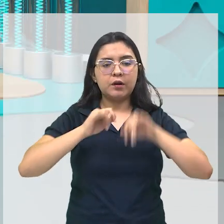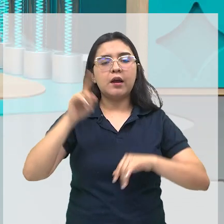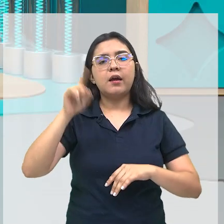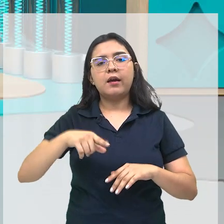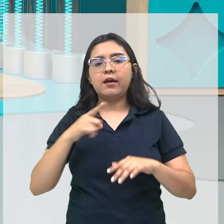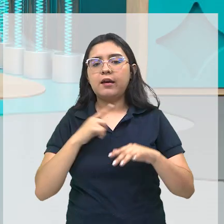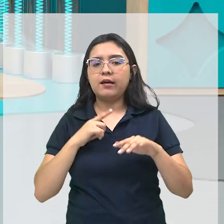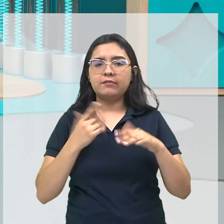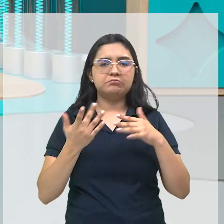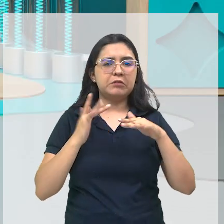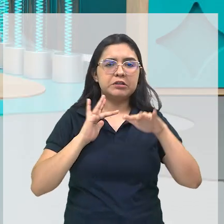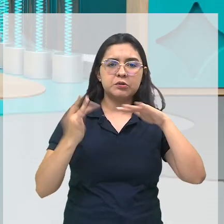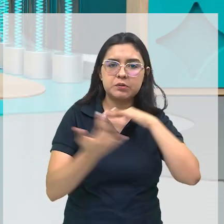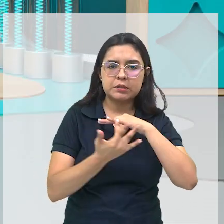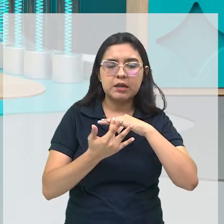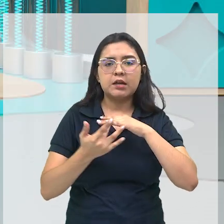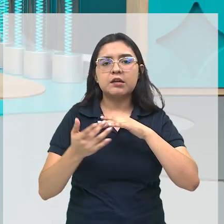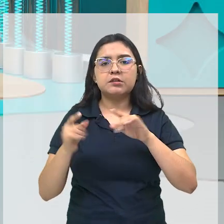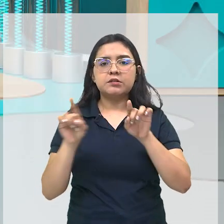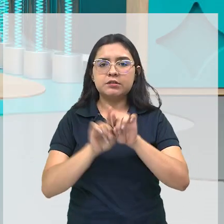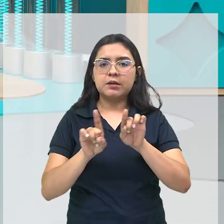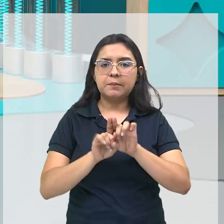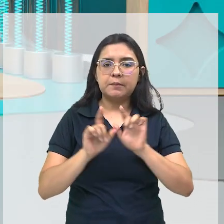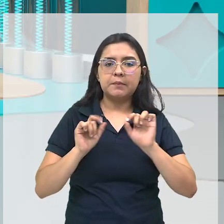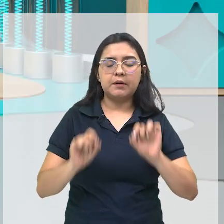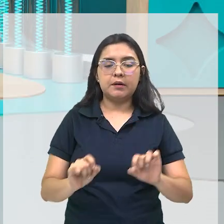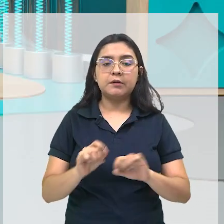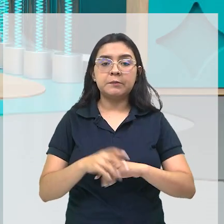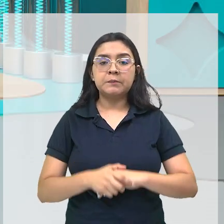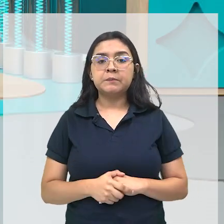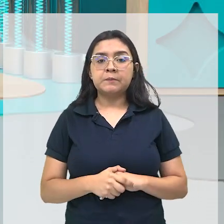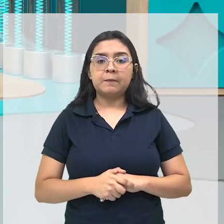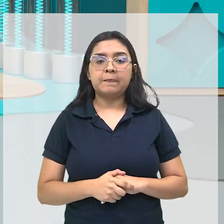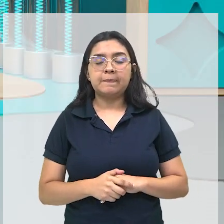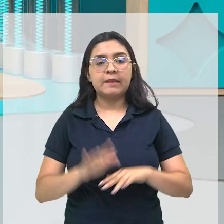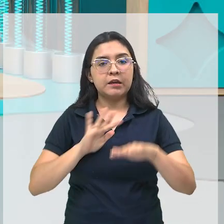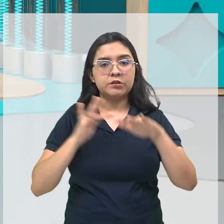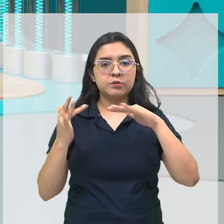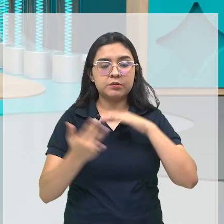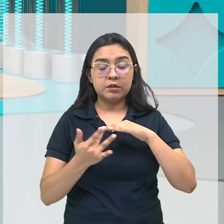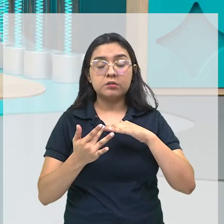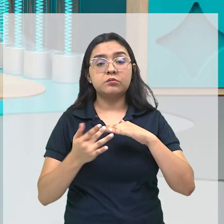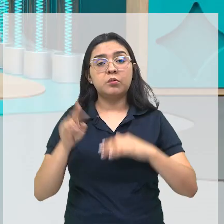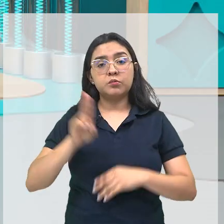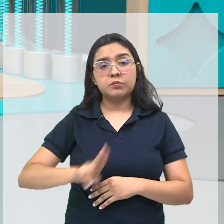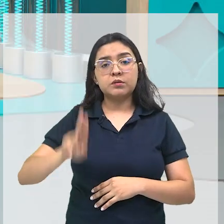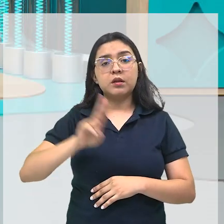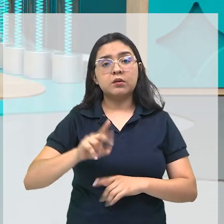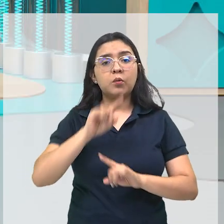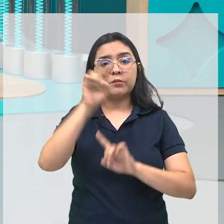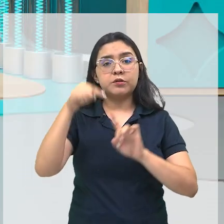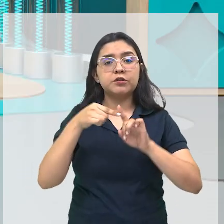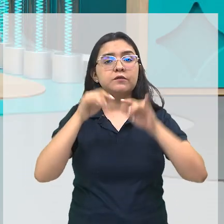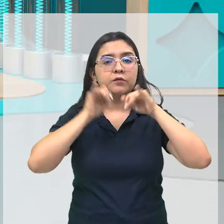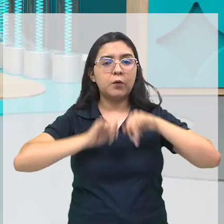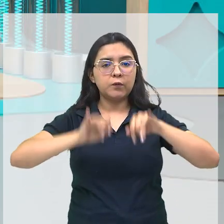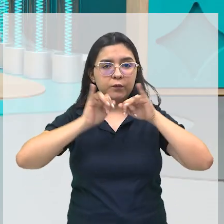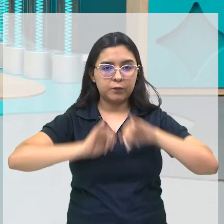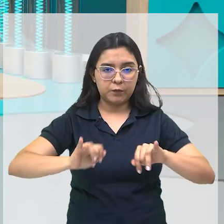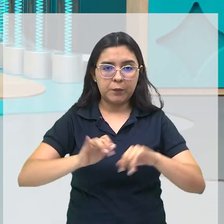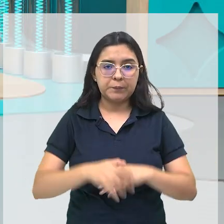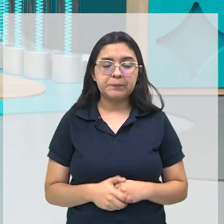plataformas digitais, algumas mídias sociais também, redes sociais são utilizadas aí para